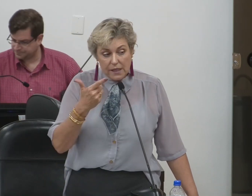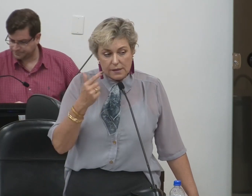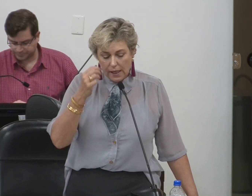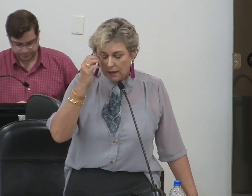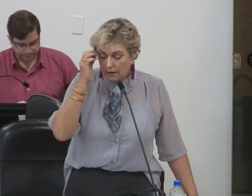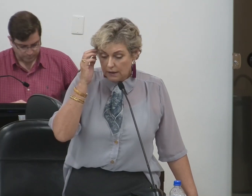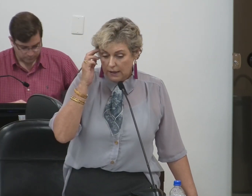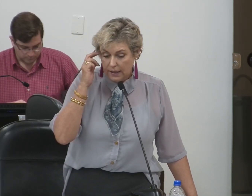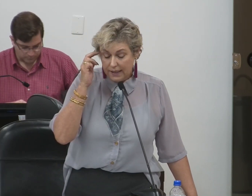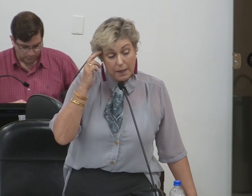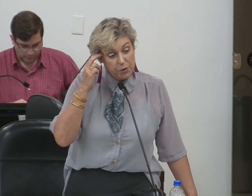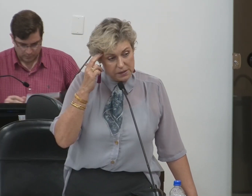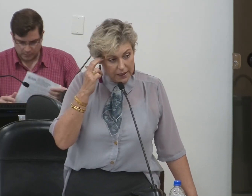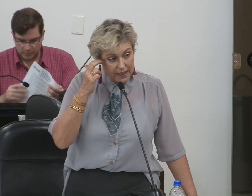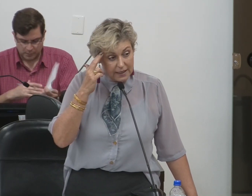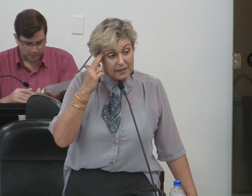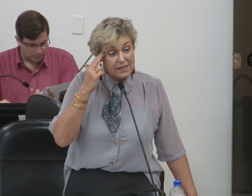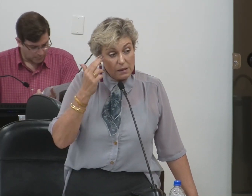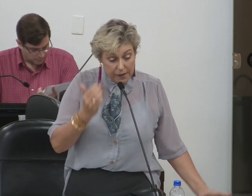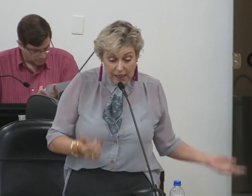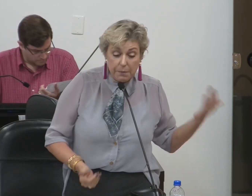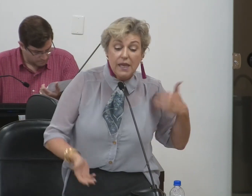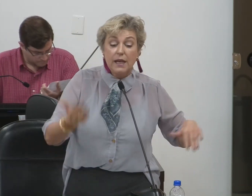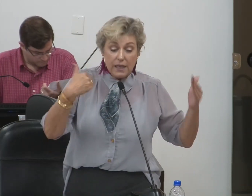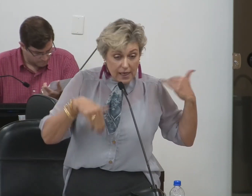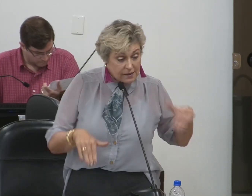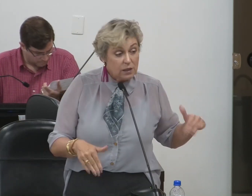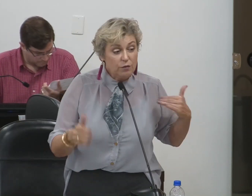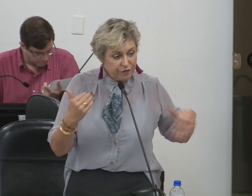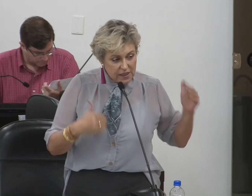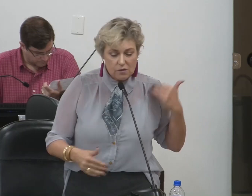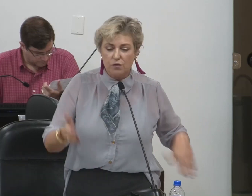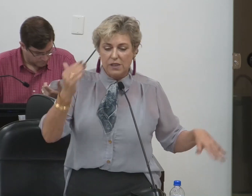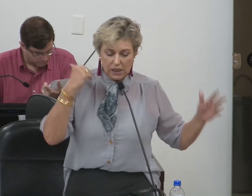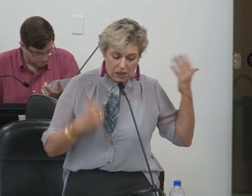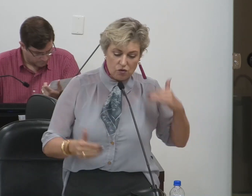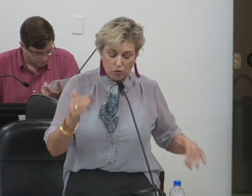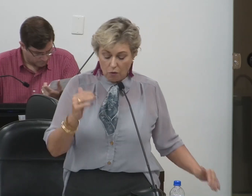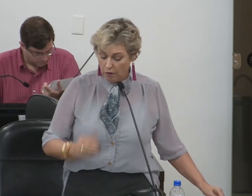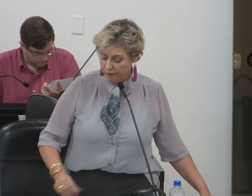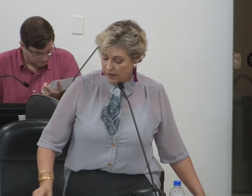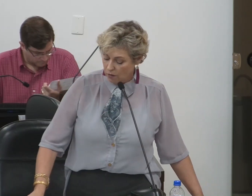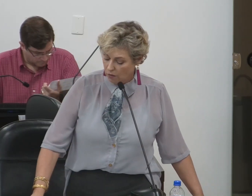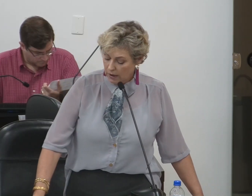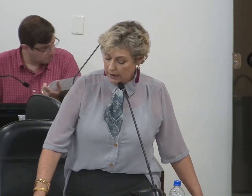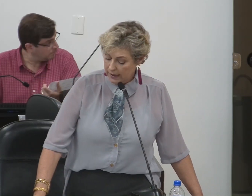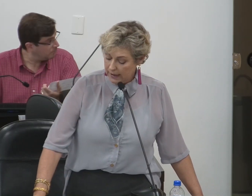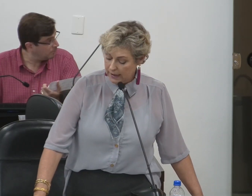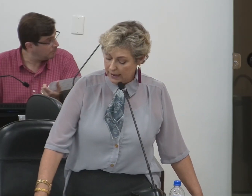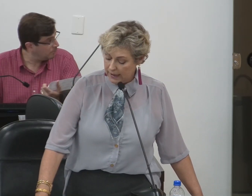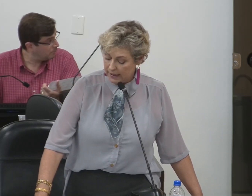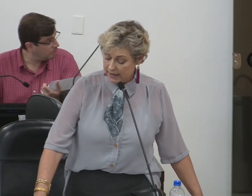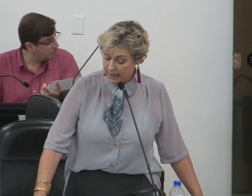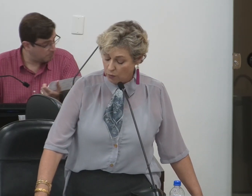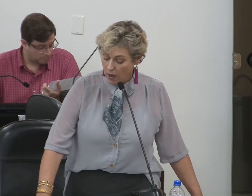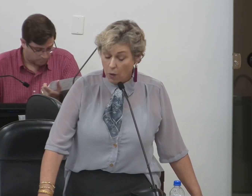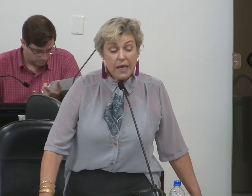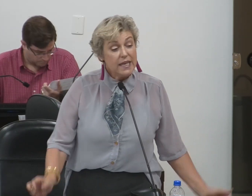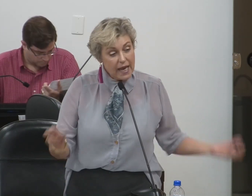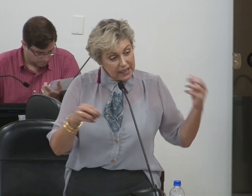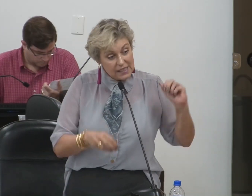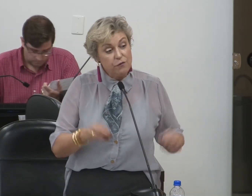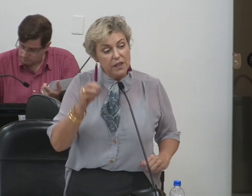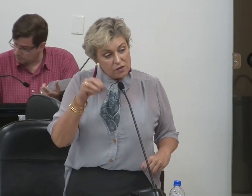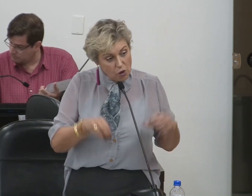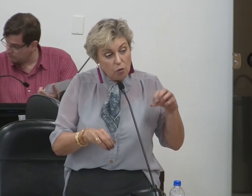Logo pensei na possibilidade de trazer para Limeira, e assim eu fiz, consegui junto ao governo estadual,